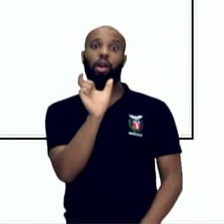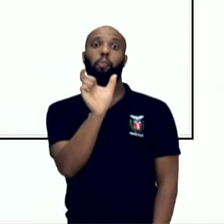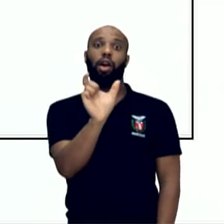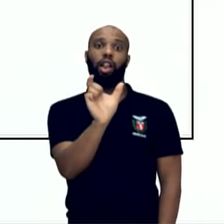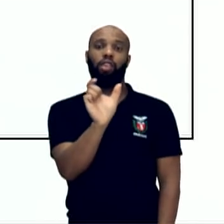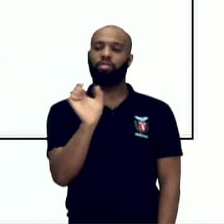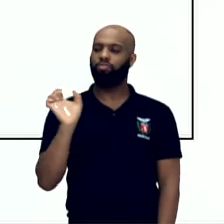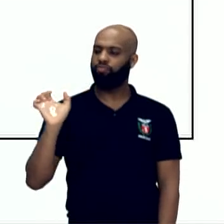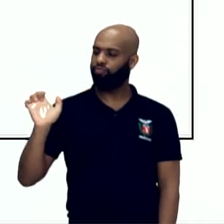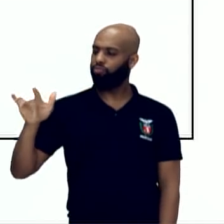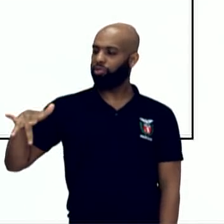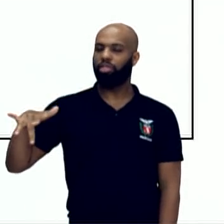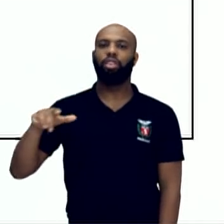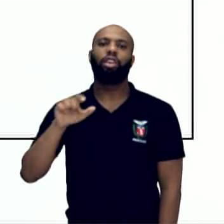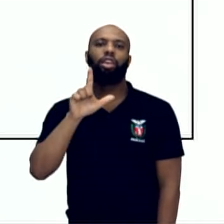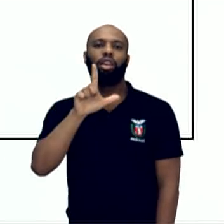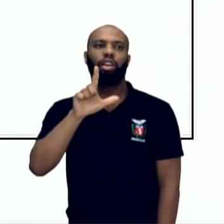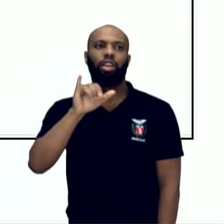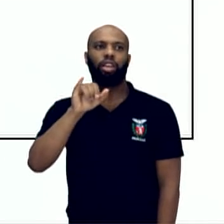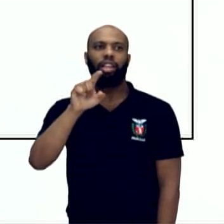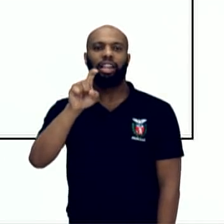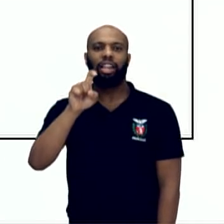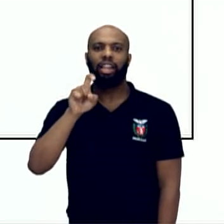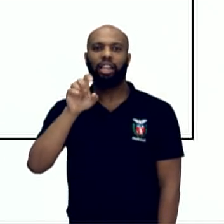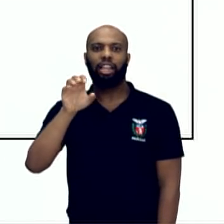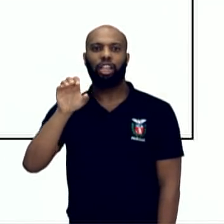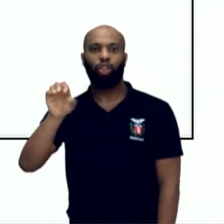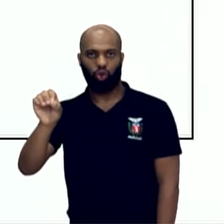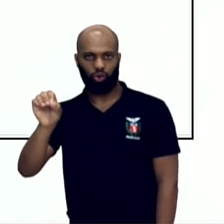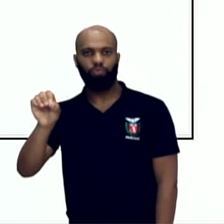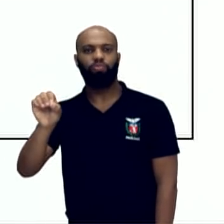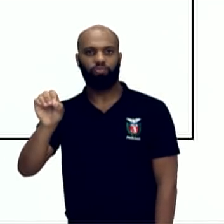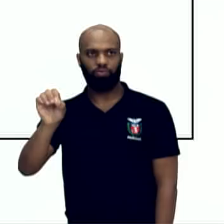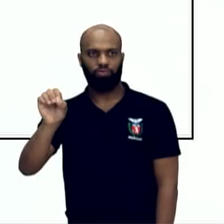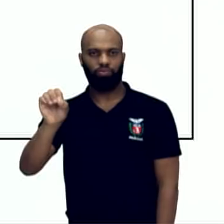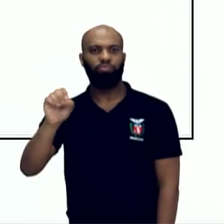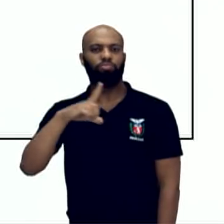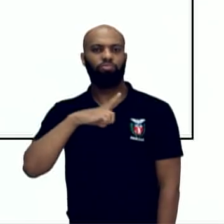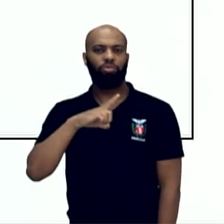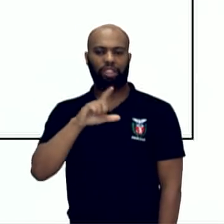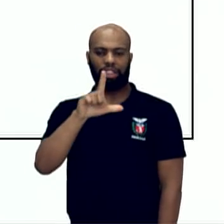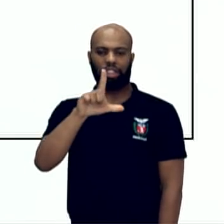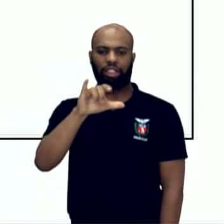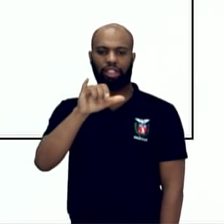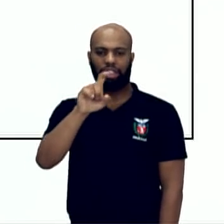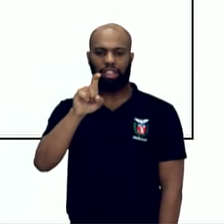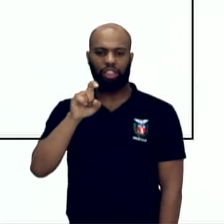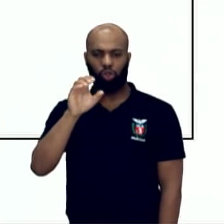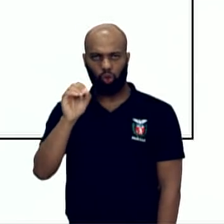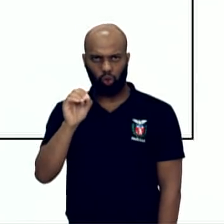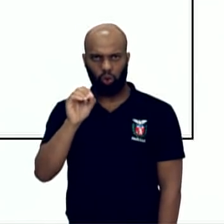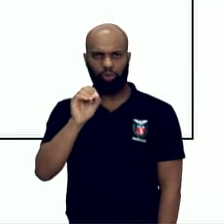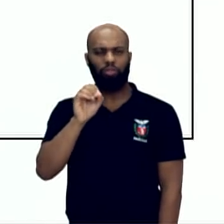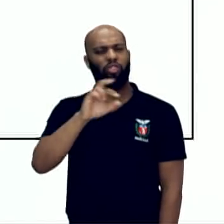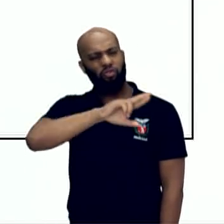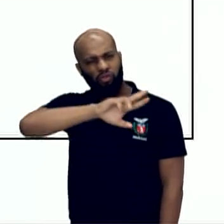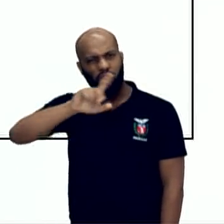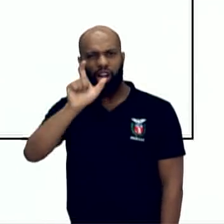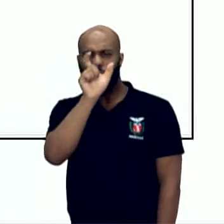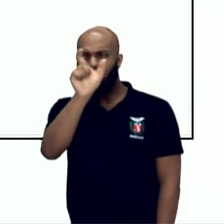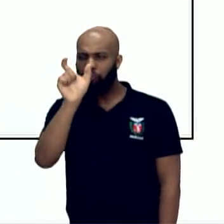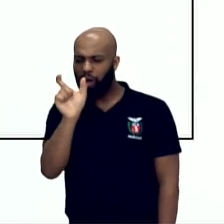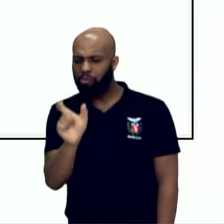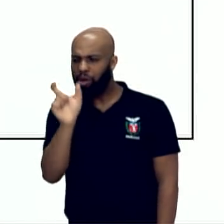palavra que está sendo colocada, é a palavra lixo, lixo. No